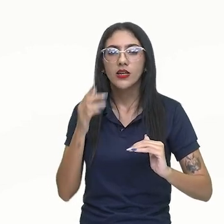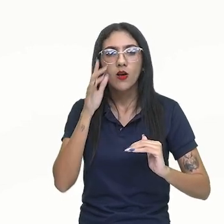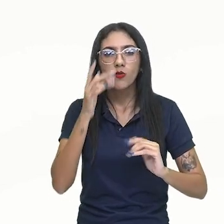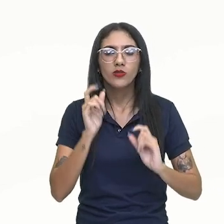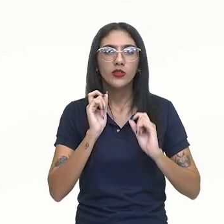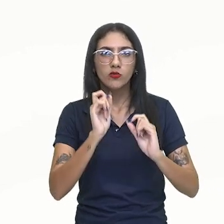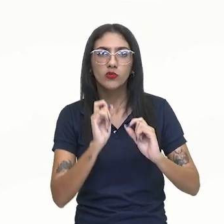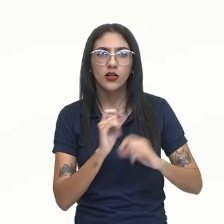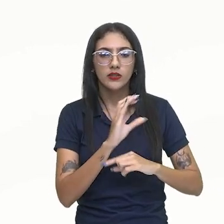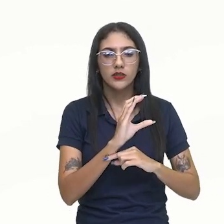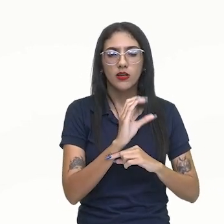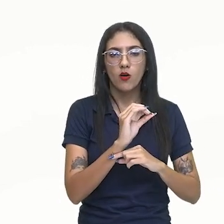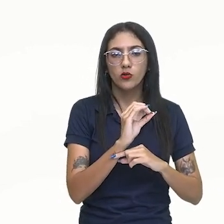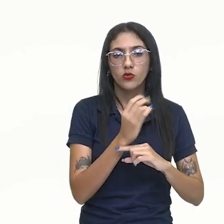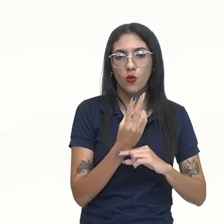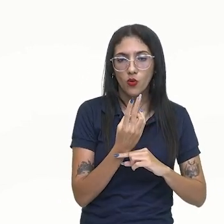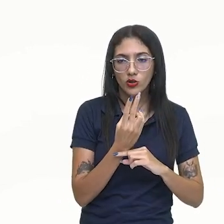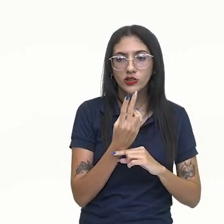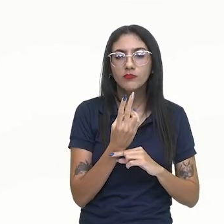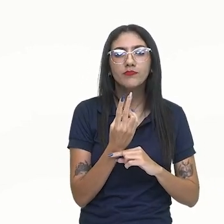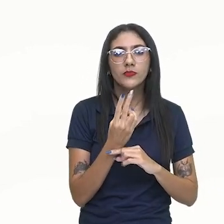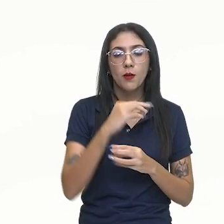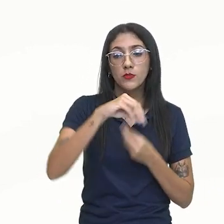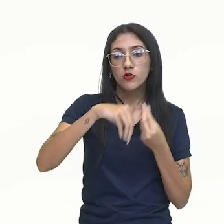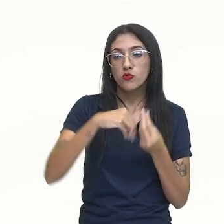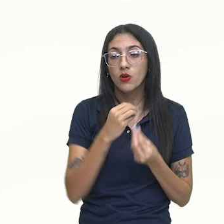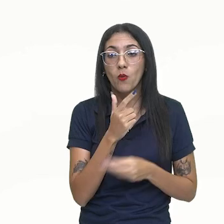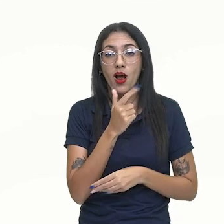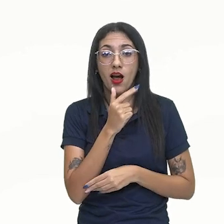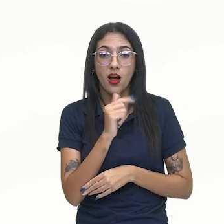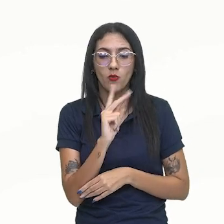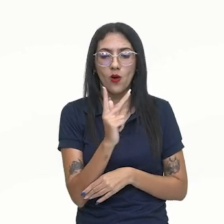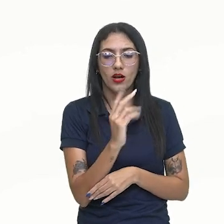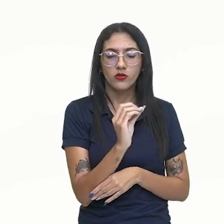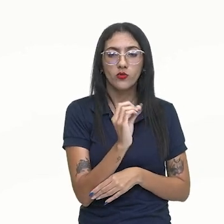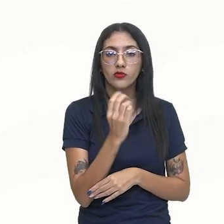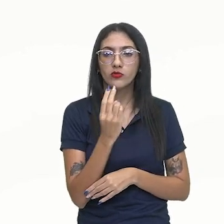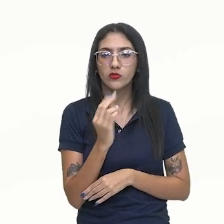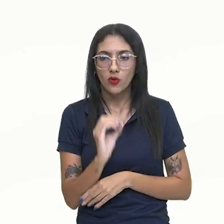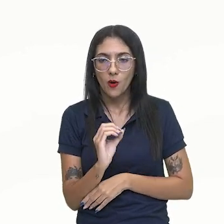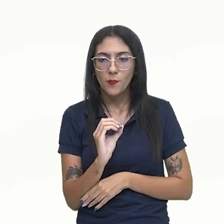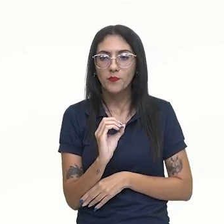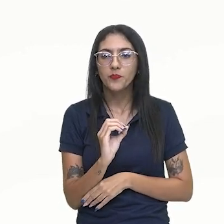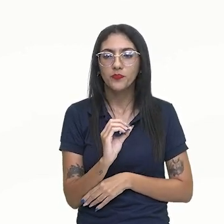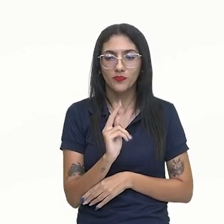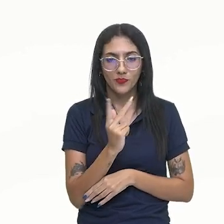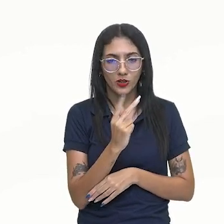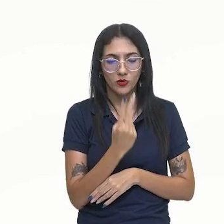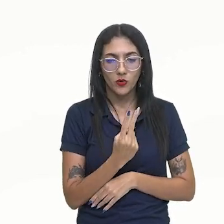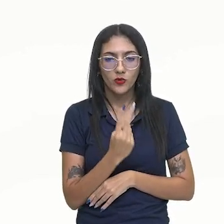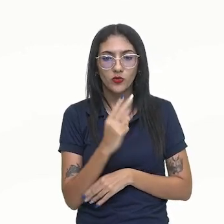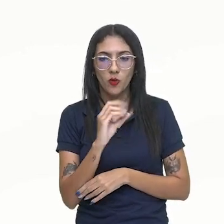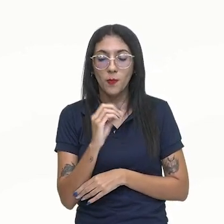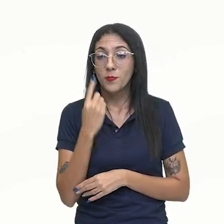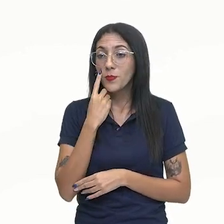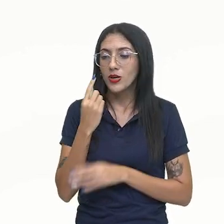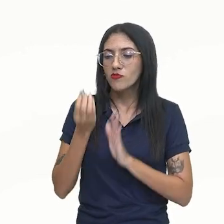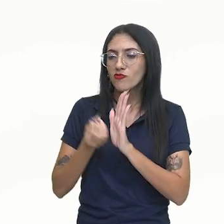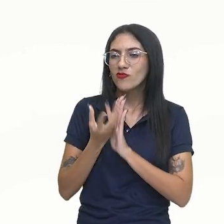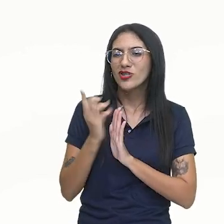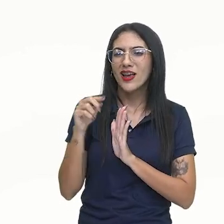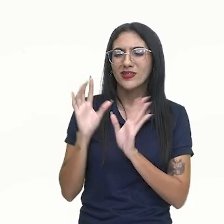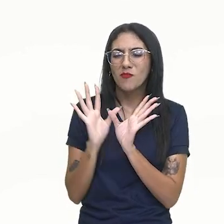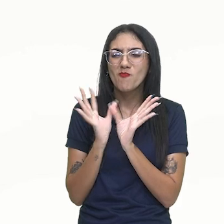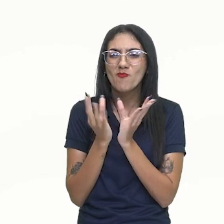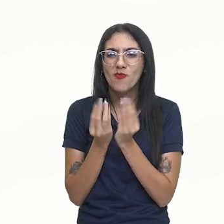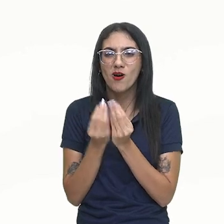exemplo, o dióxido de carbono, a reação dele com a água, para formar essa molécula orgânica, né,